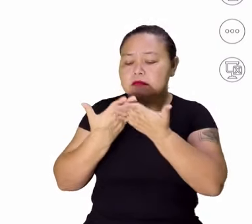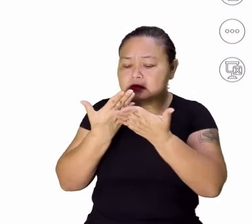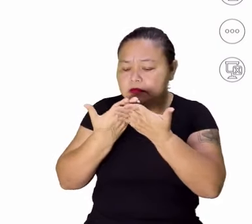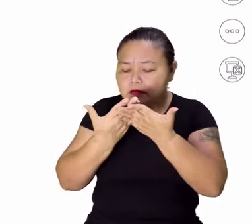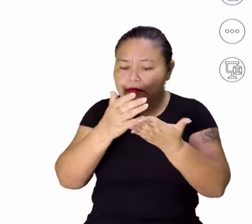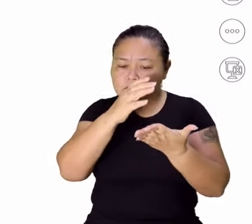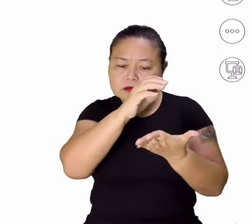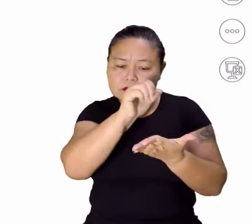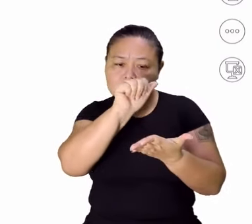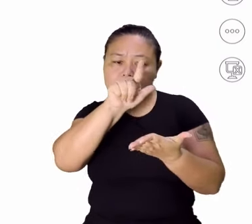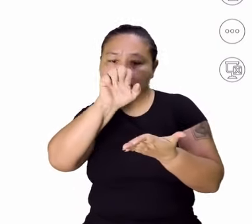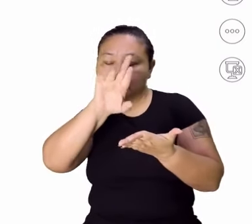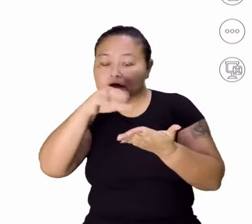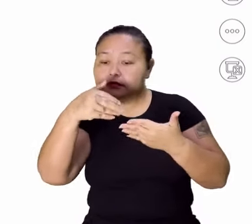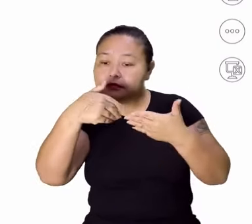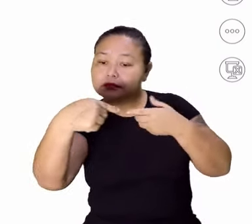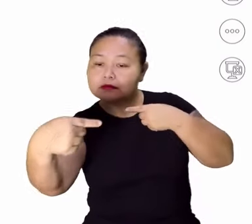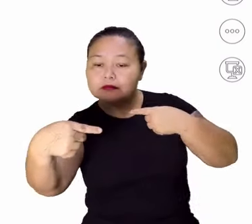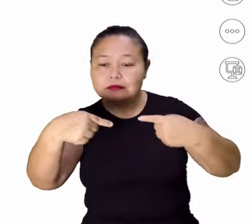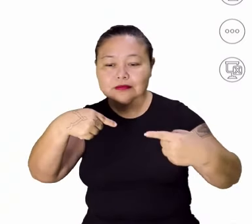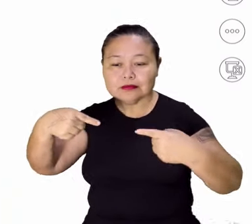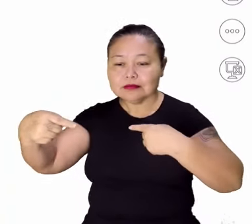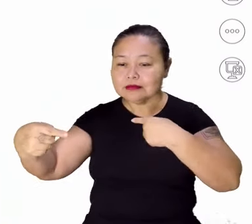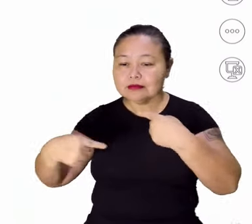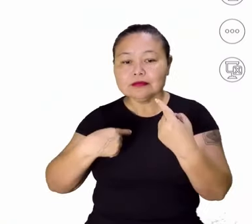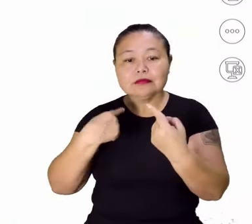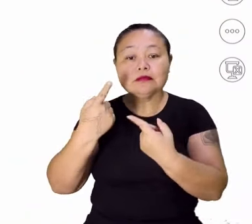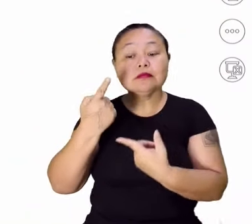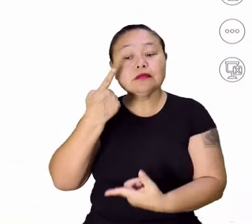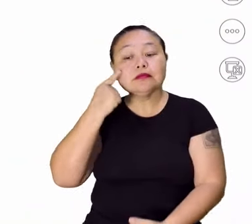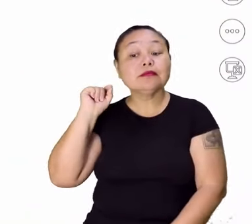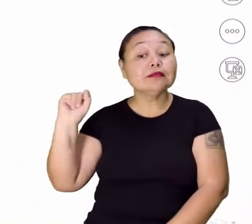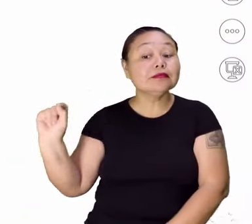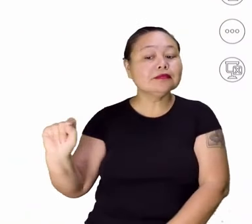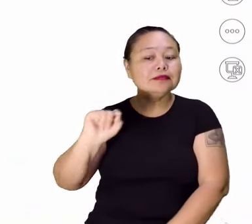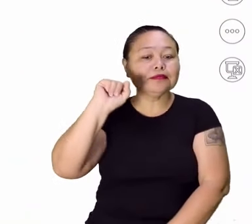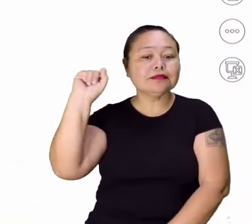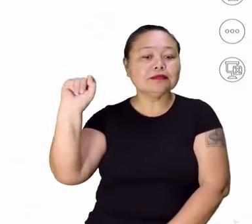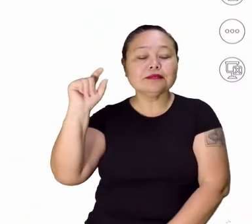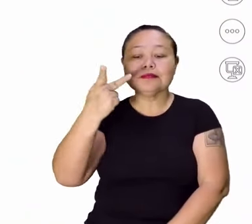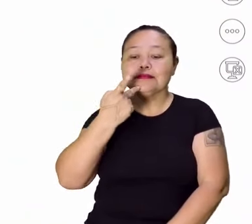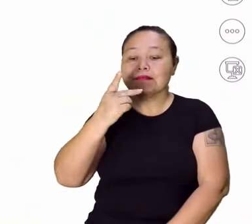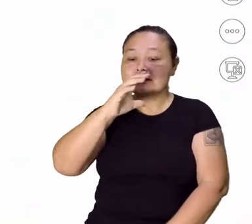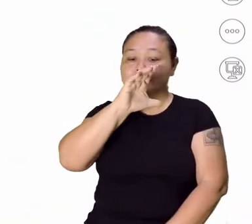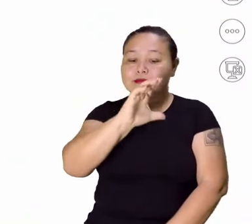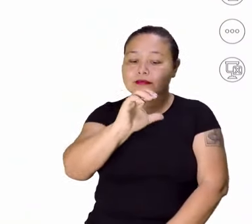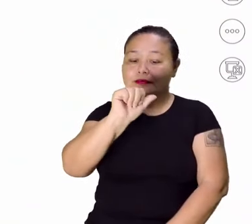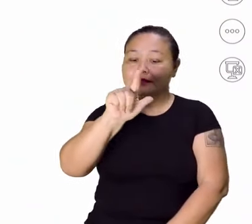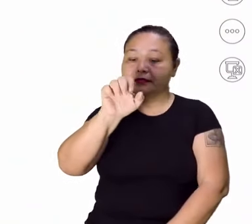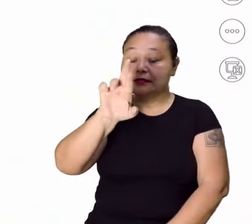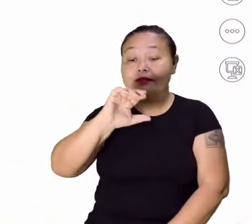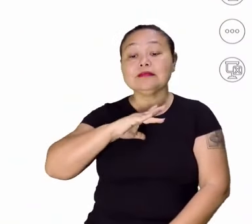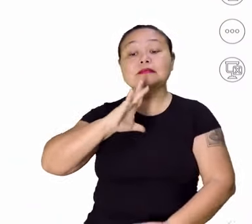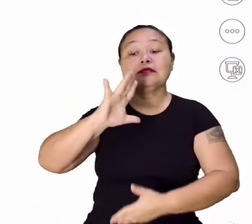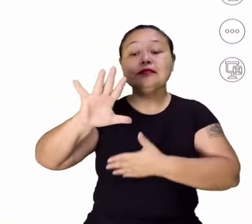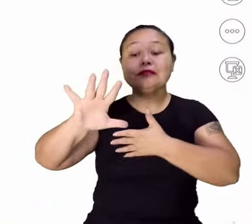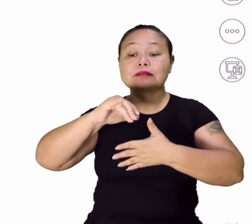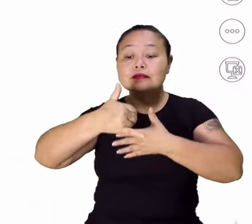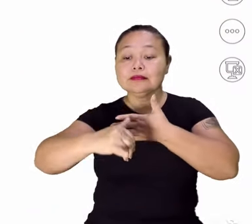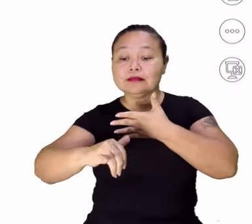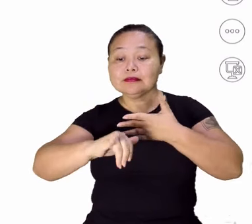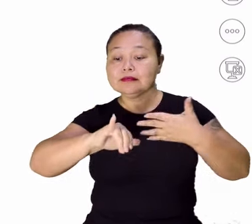calor, suas transmissões, não é isso? Isso aí! E a viu o que, Décio? Nós falamos também que o calor é uma energia térmica em